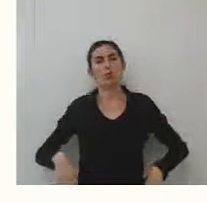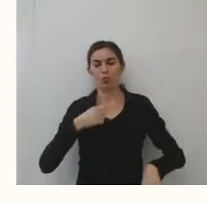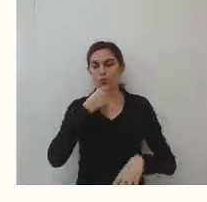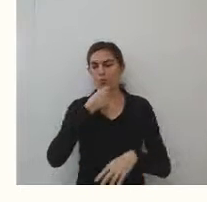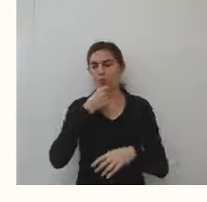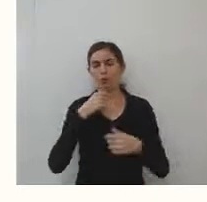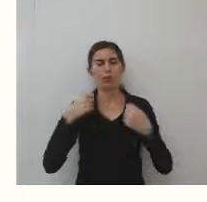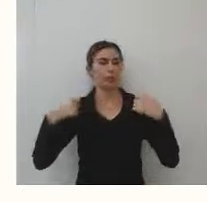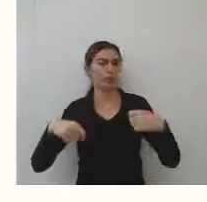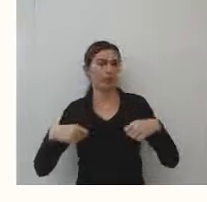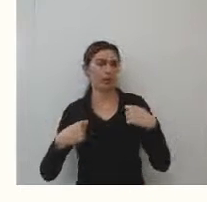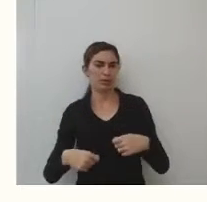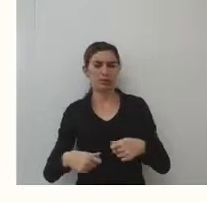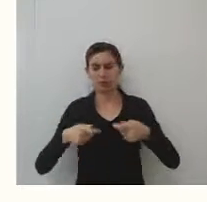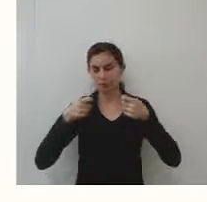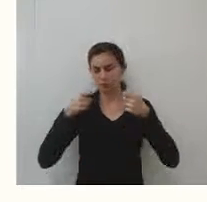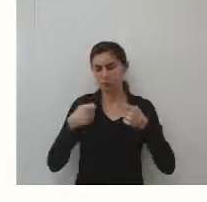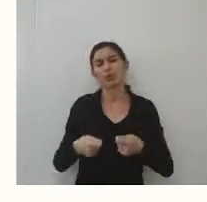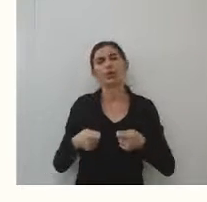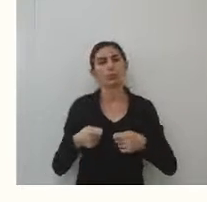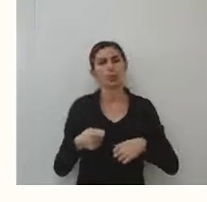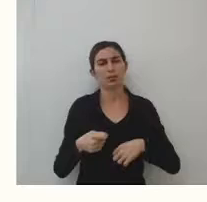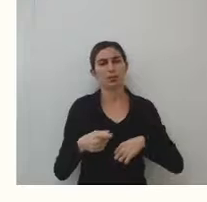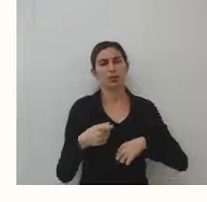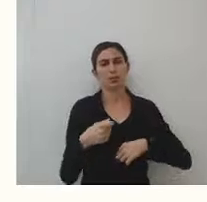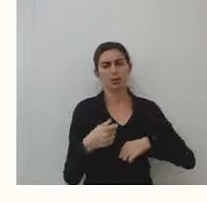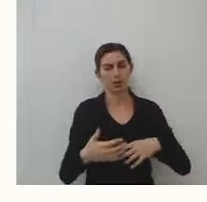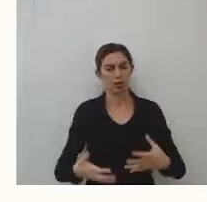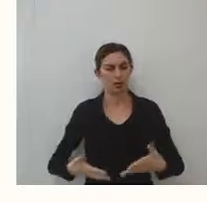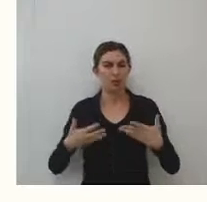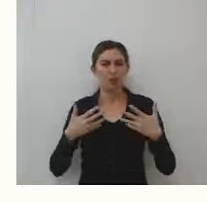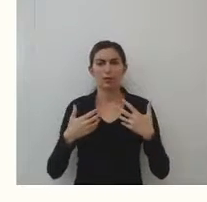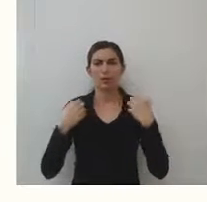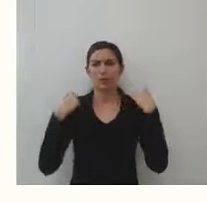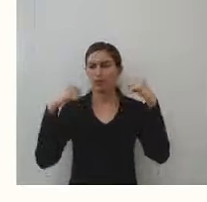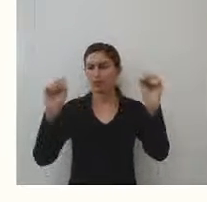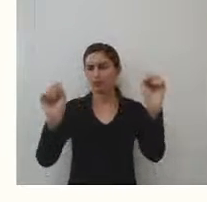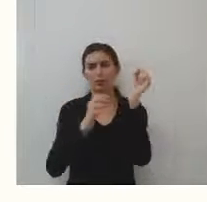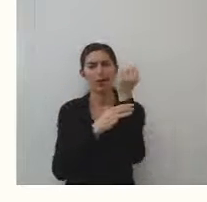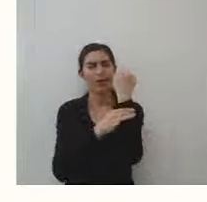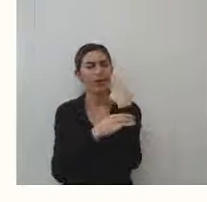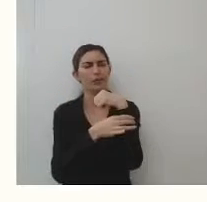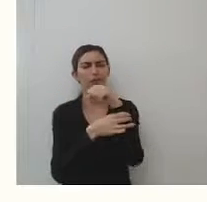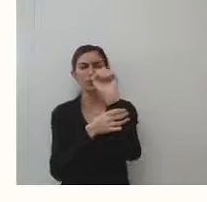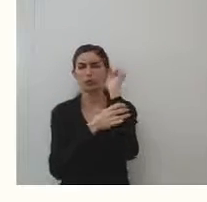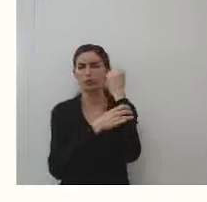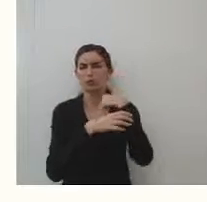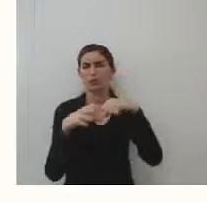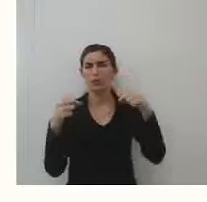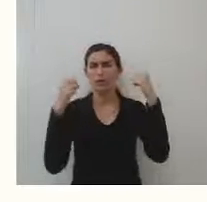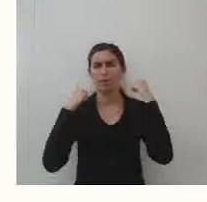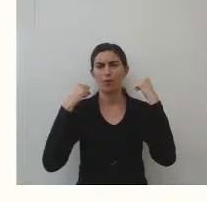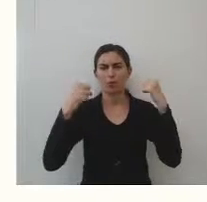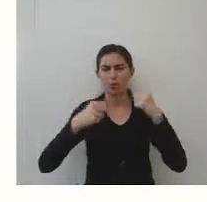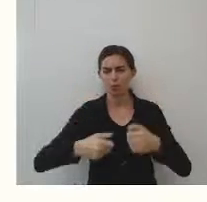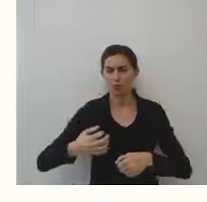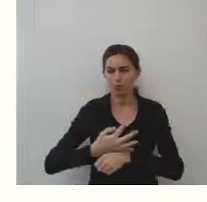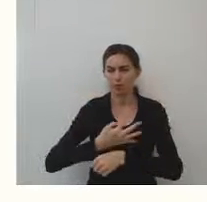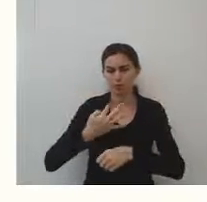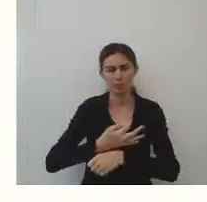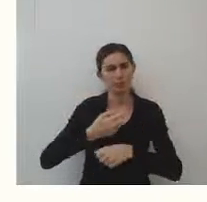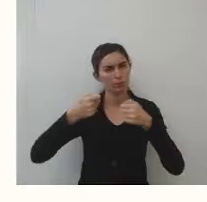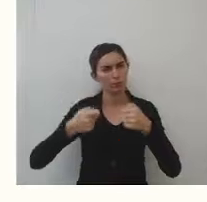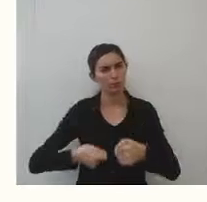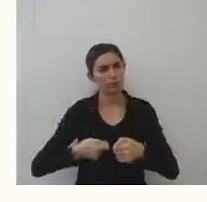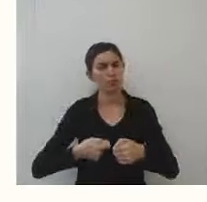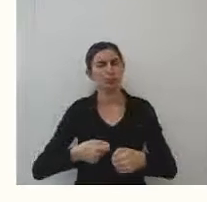ele precisa estar firme. Aumenta a flexibilidade, a força, a resistência.